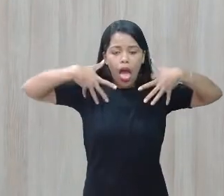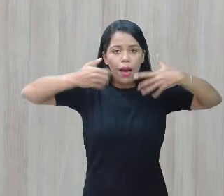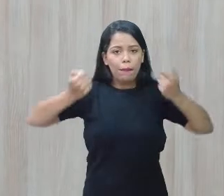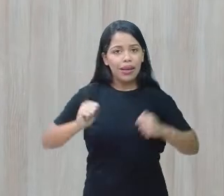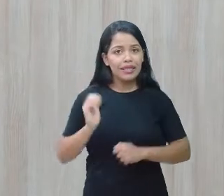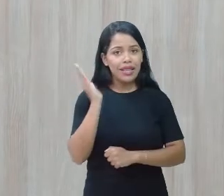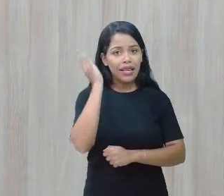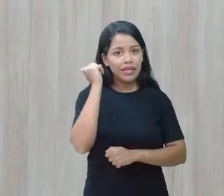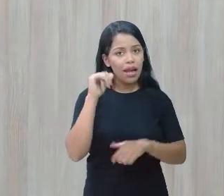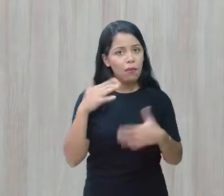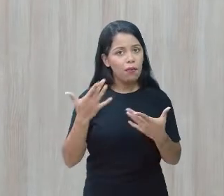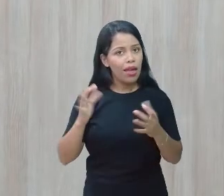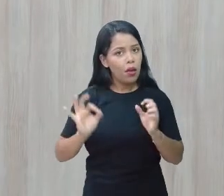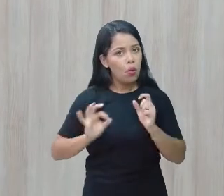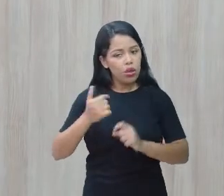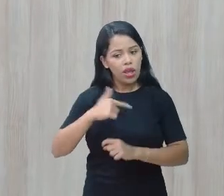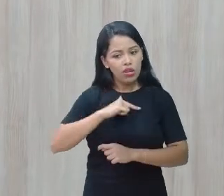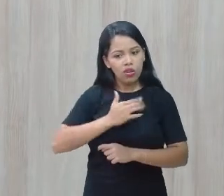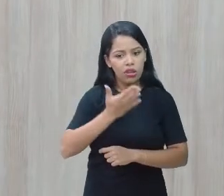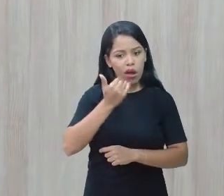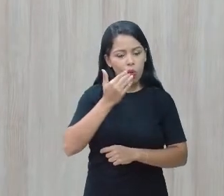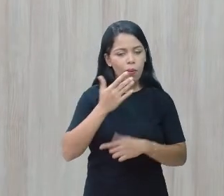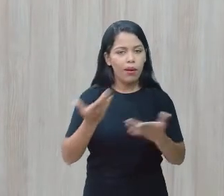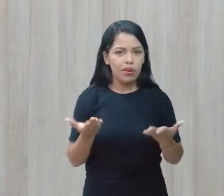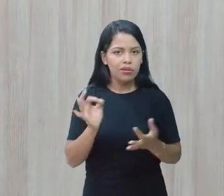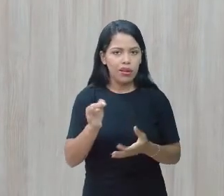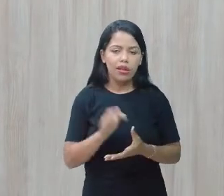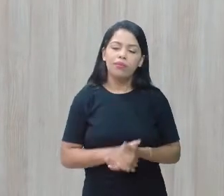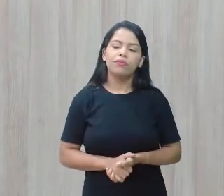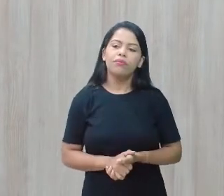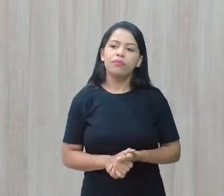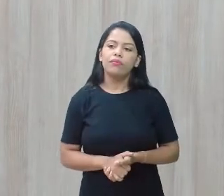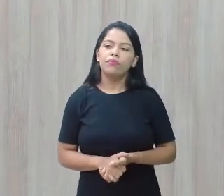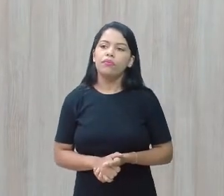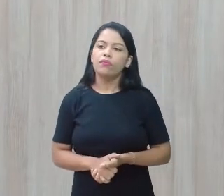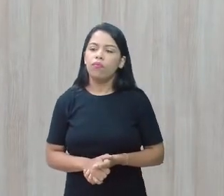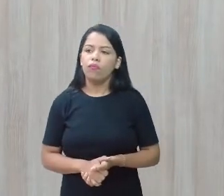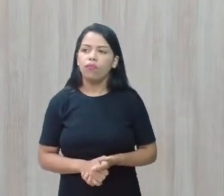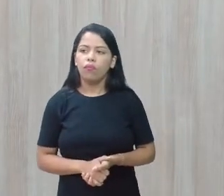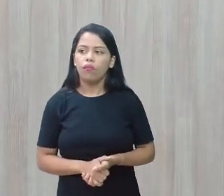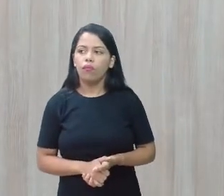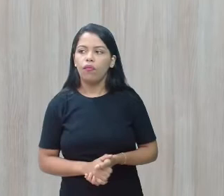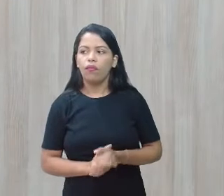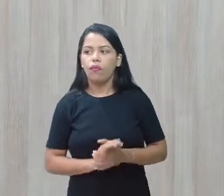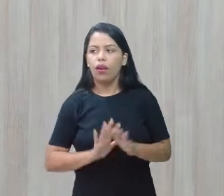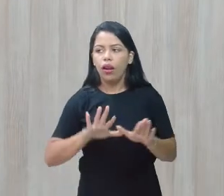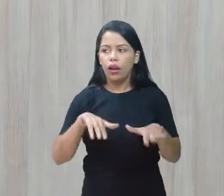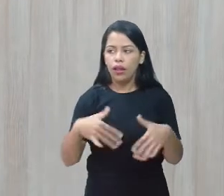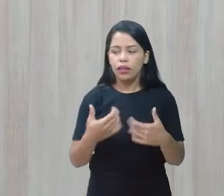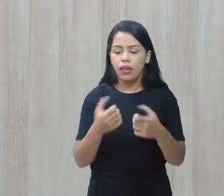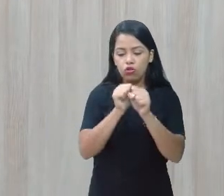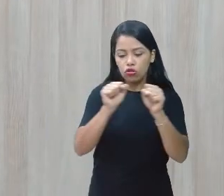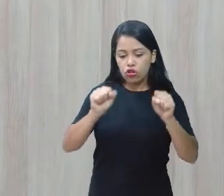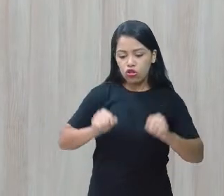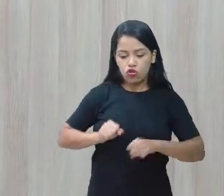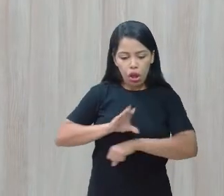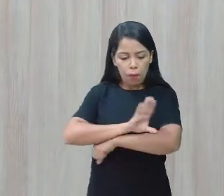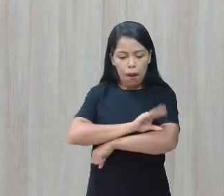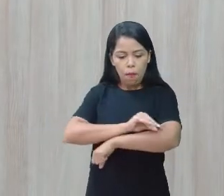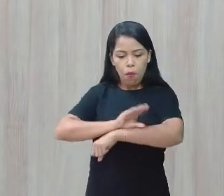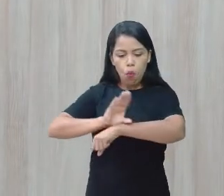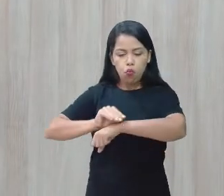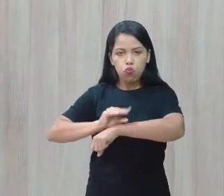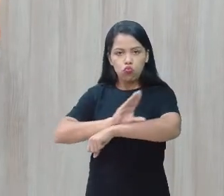ele ter esse conhecimento que estamos alimentados, não é? A questão em relação ao sistema muscular, já que